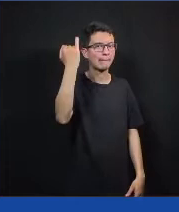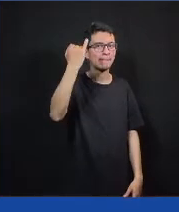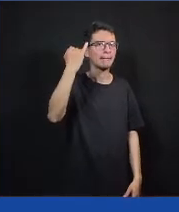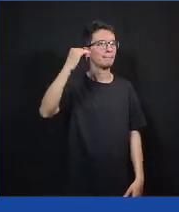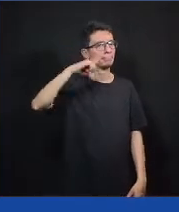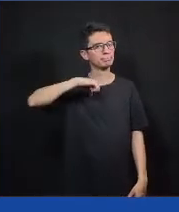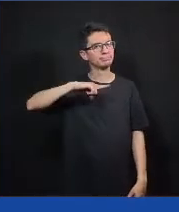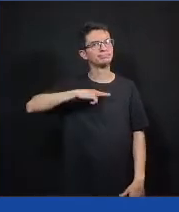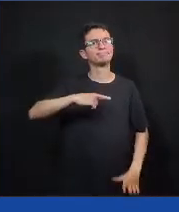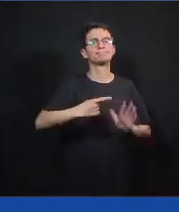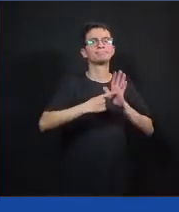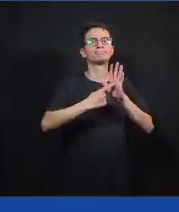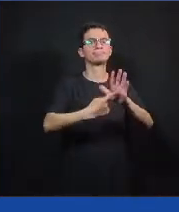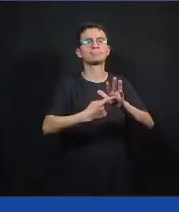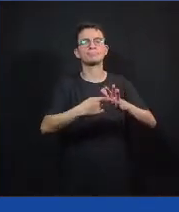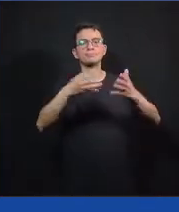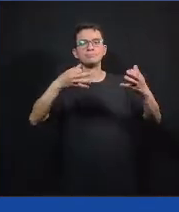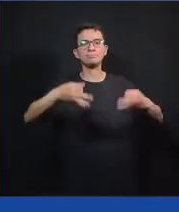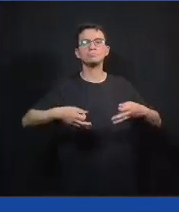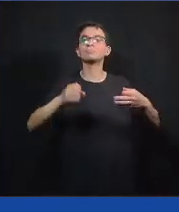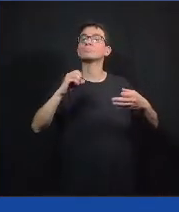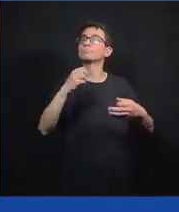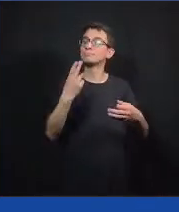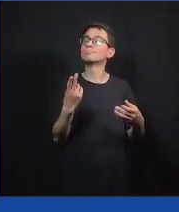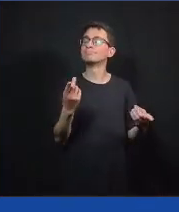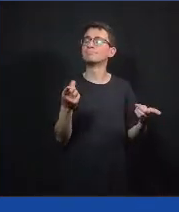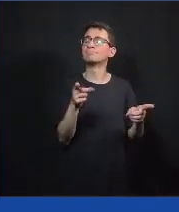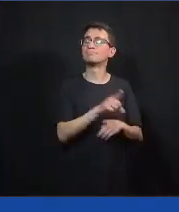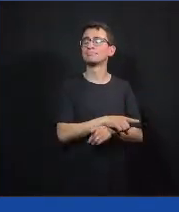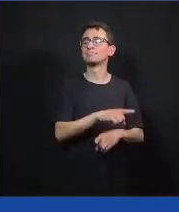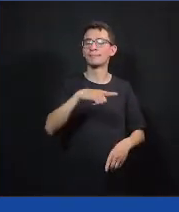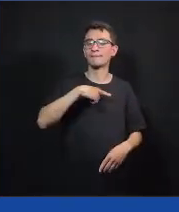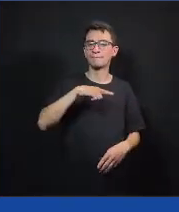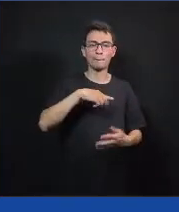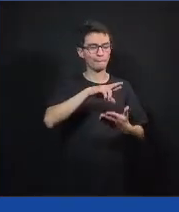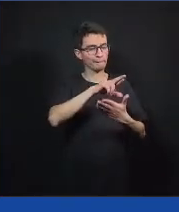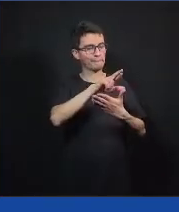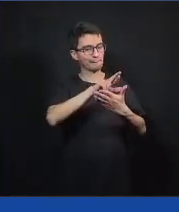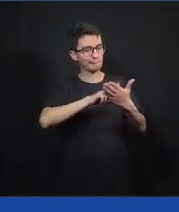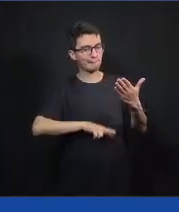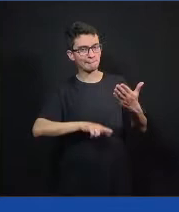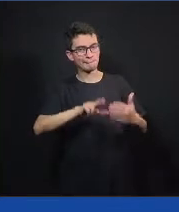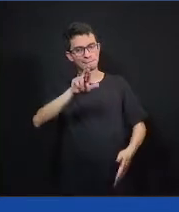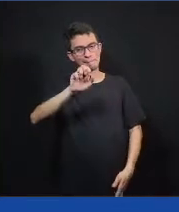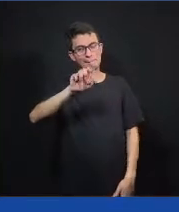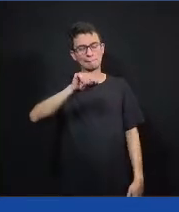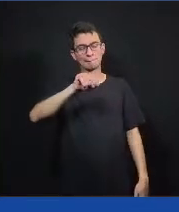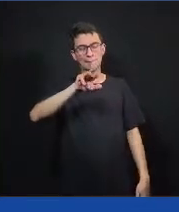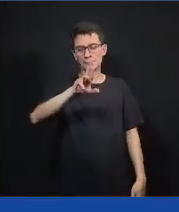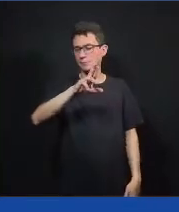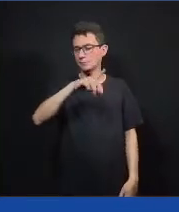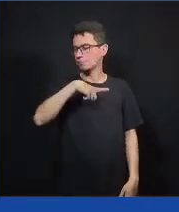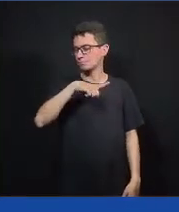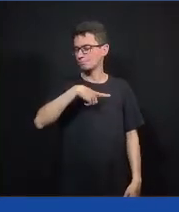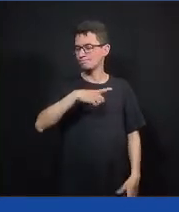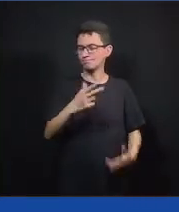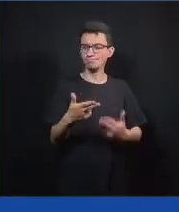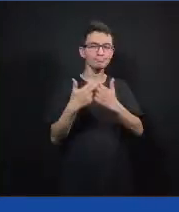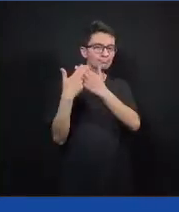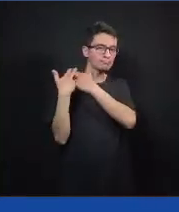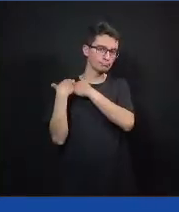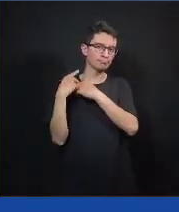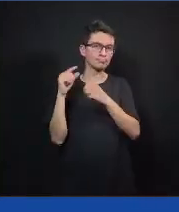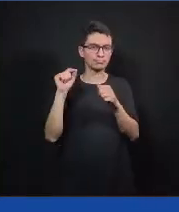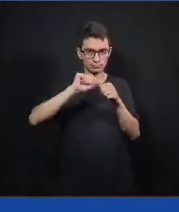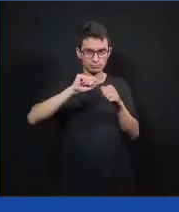posicionamento favorável ou contrário desse relator que foi incumbido de fazê-lo. Então, no caso da PEC 18